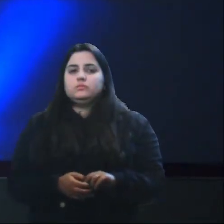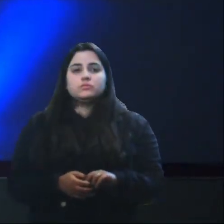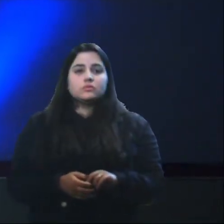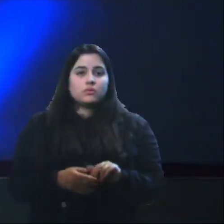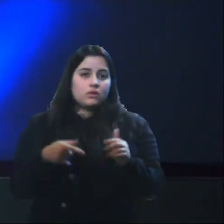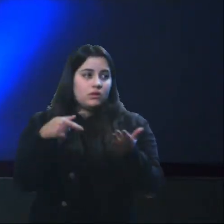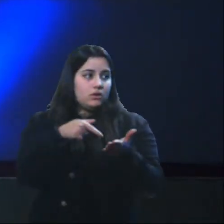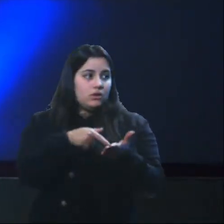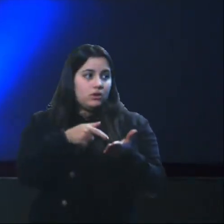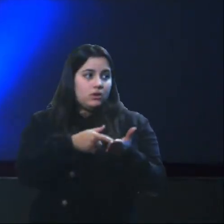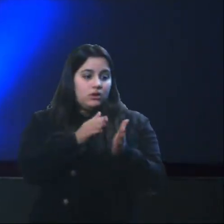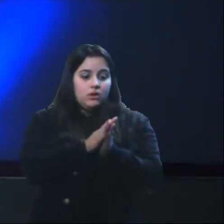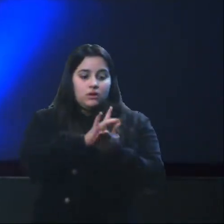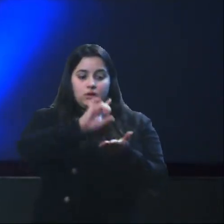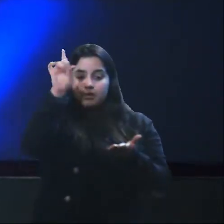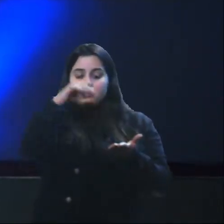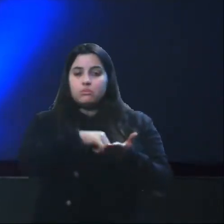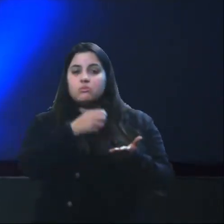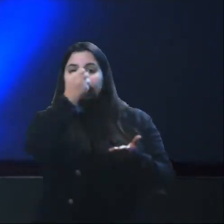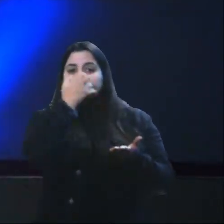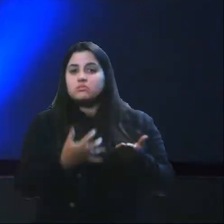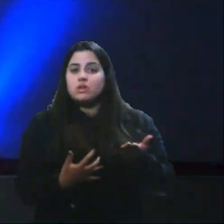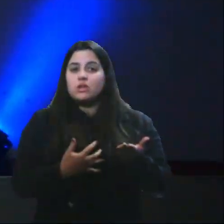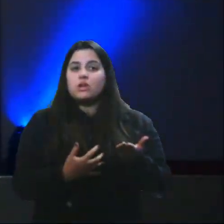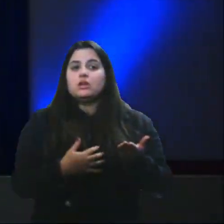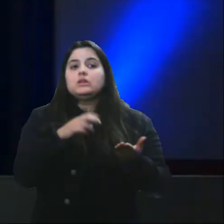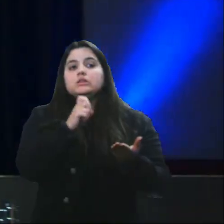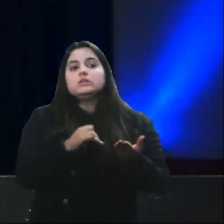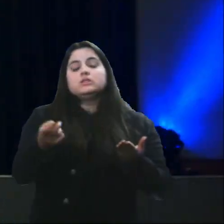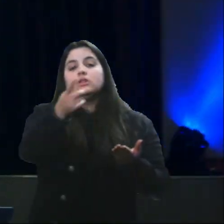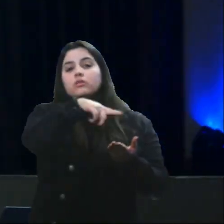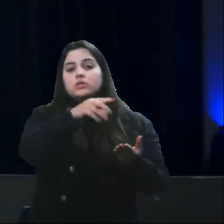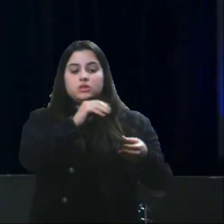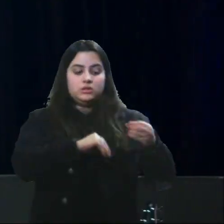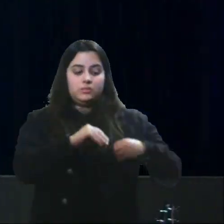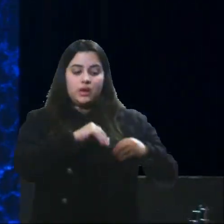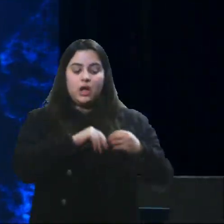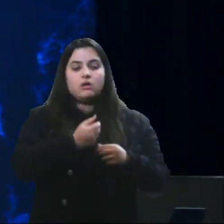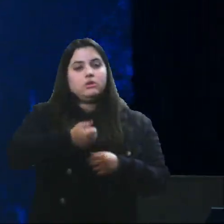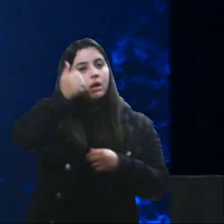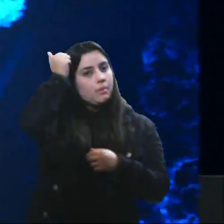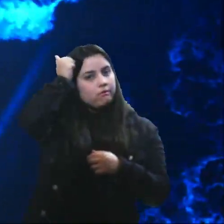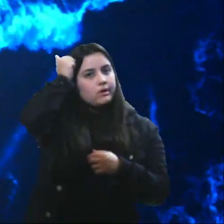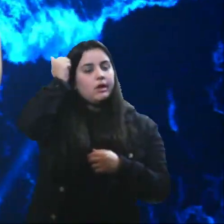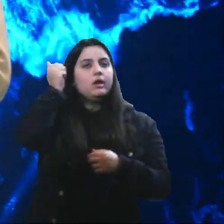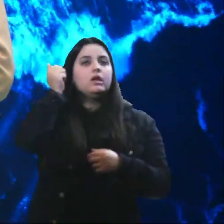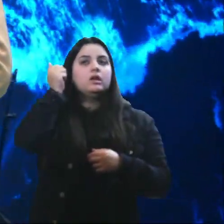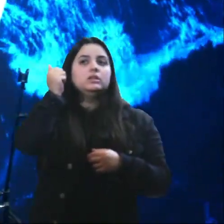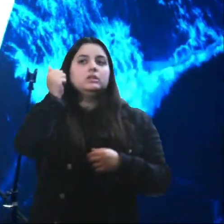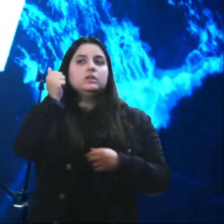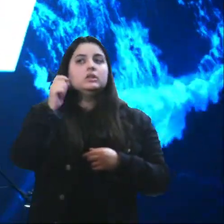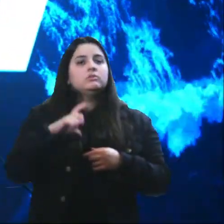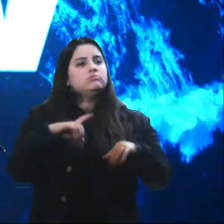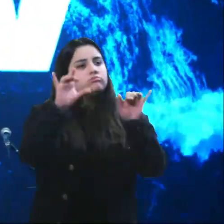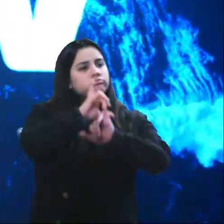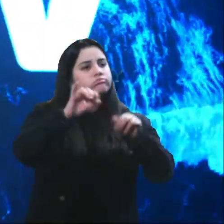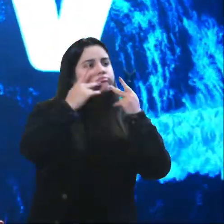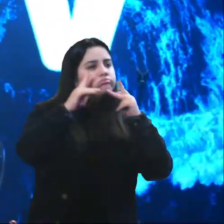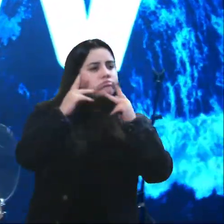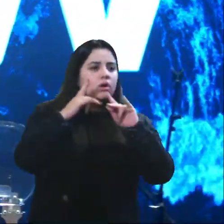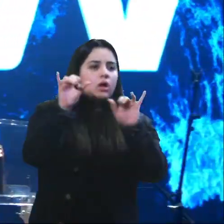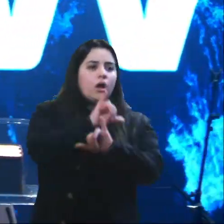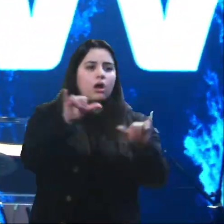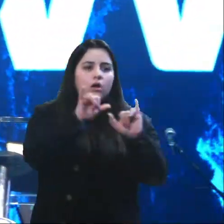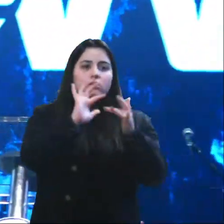seus pecados e der bons frutos crendo no Filho de Deus, tem o Espírito